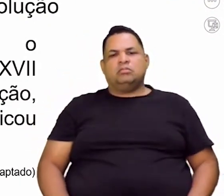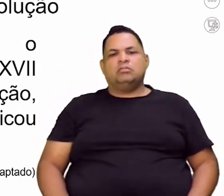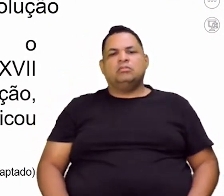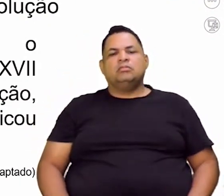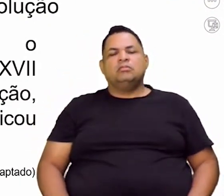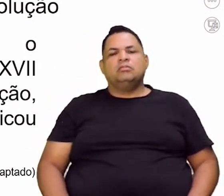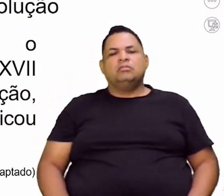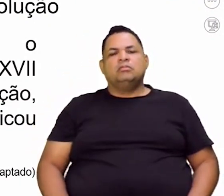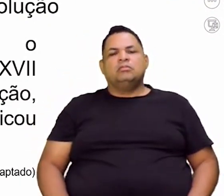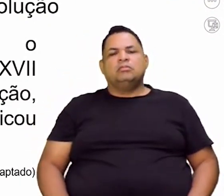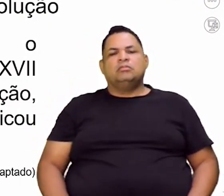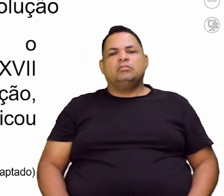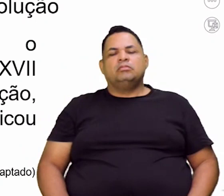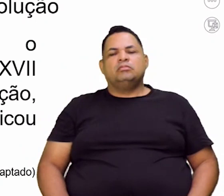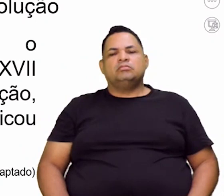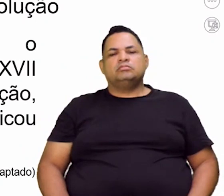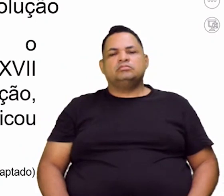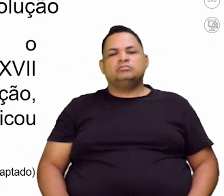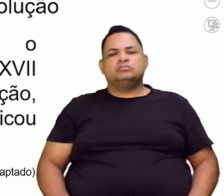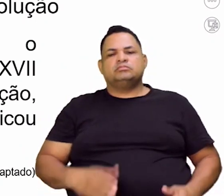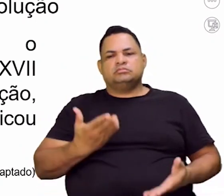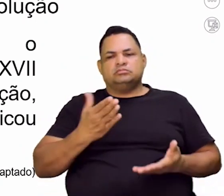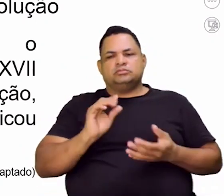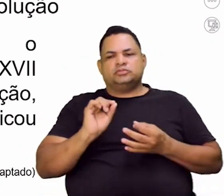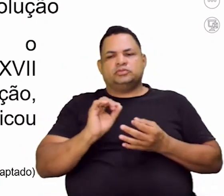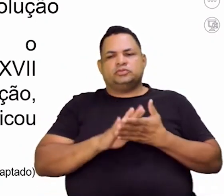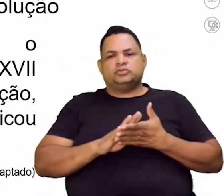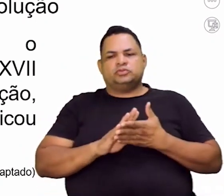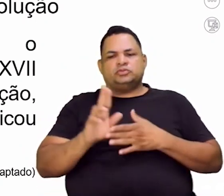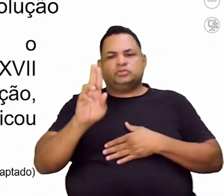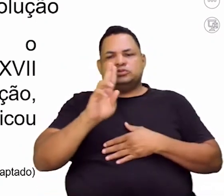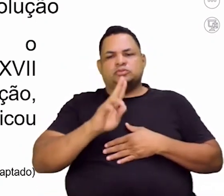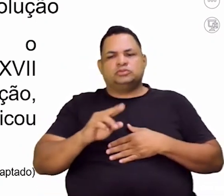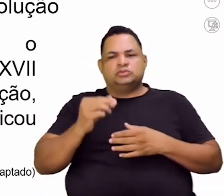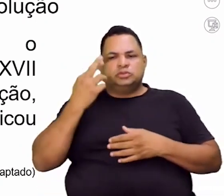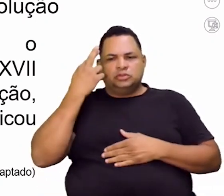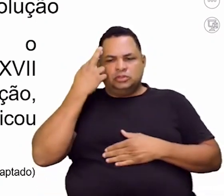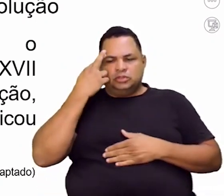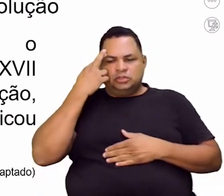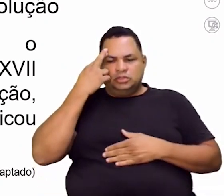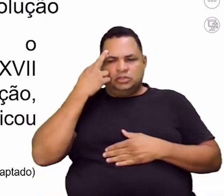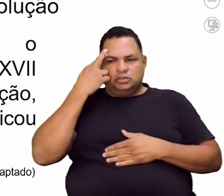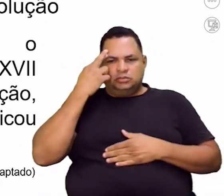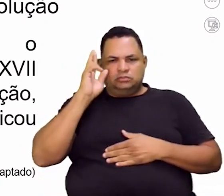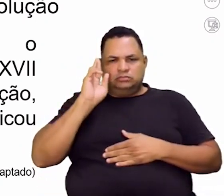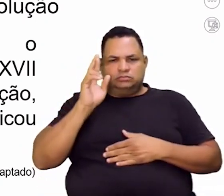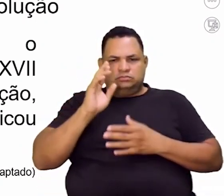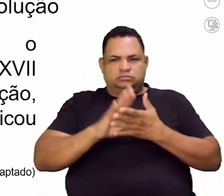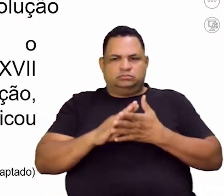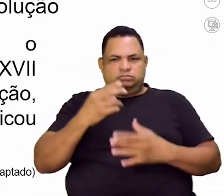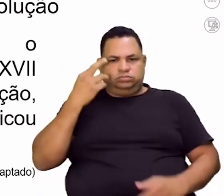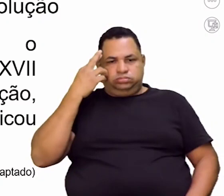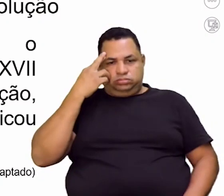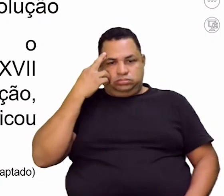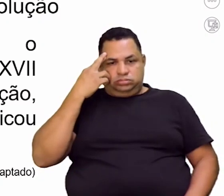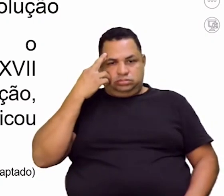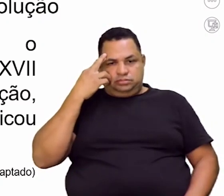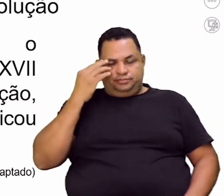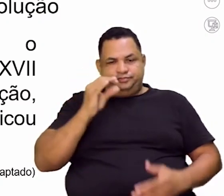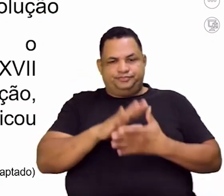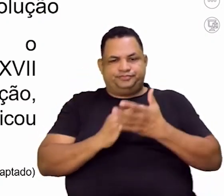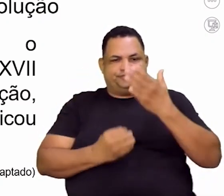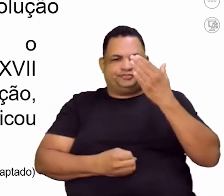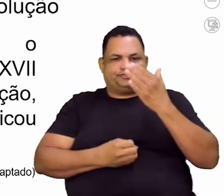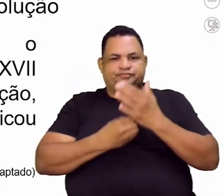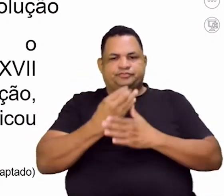né? Uma das expressões mais claras do racionalismo, a razão, que vigorou na